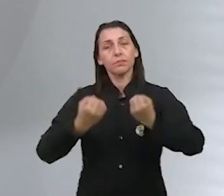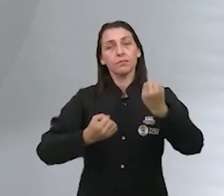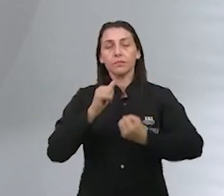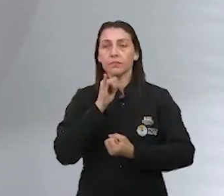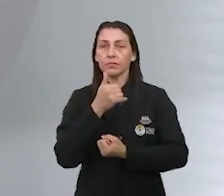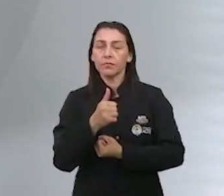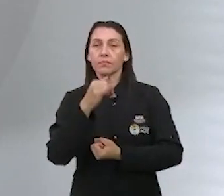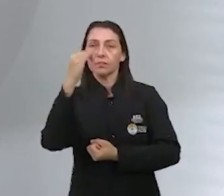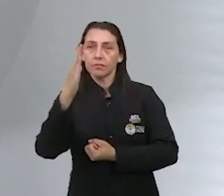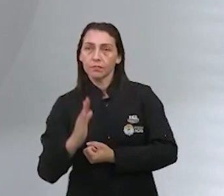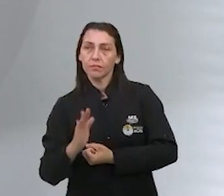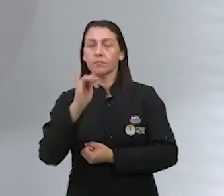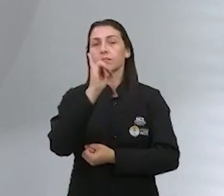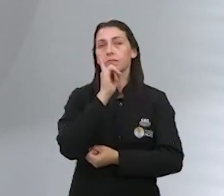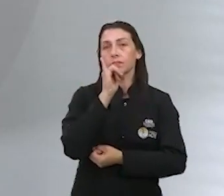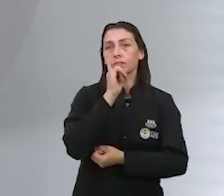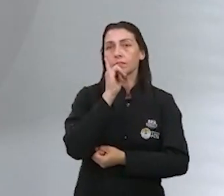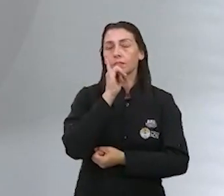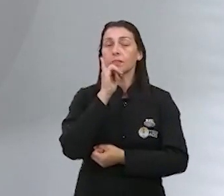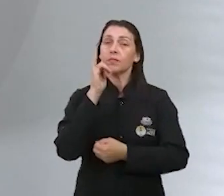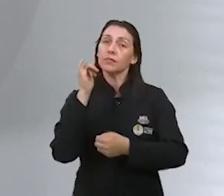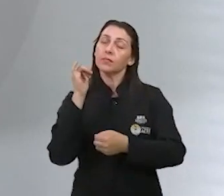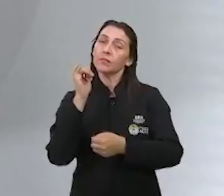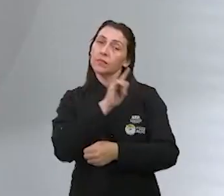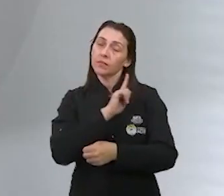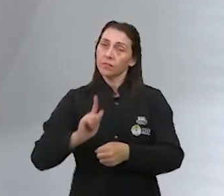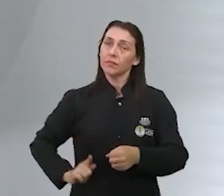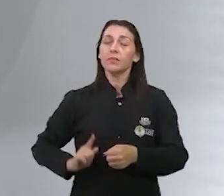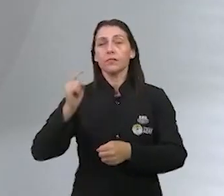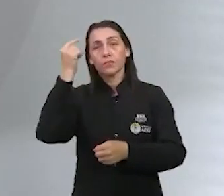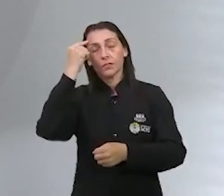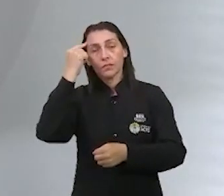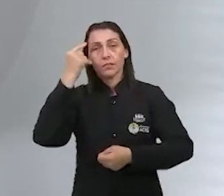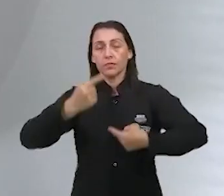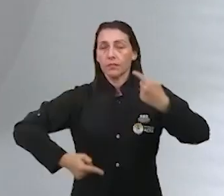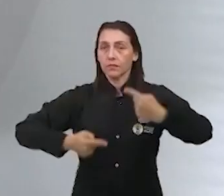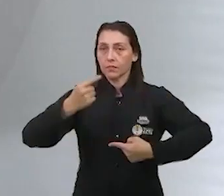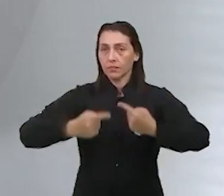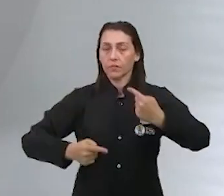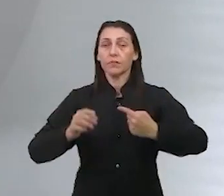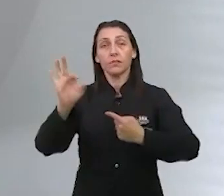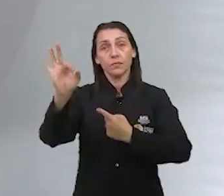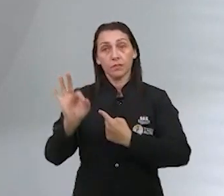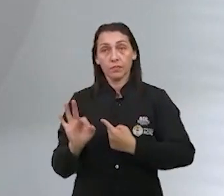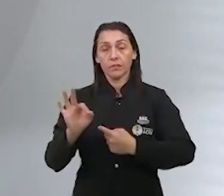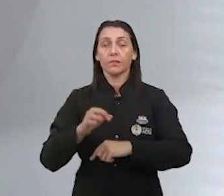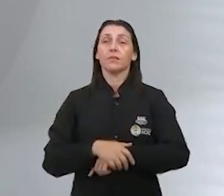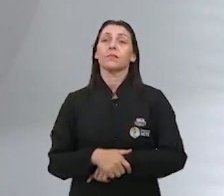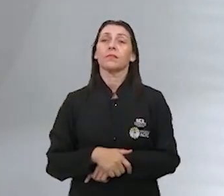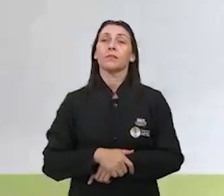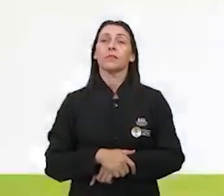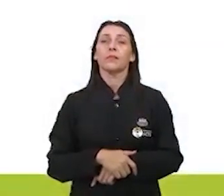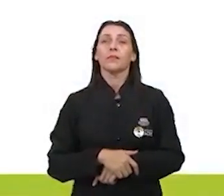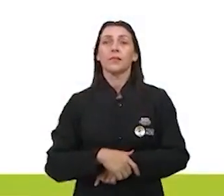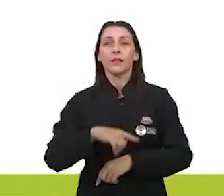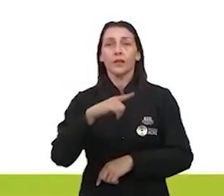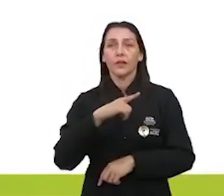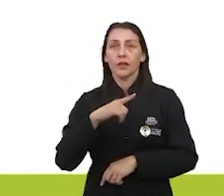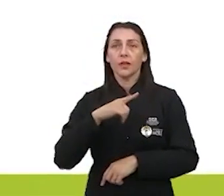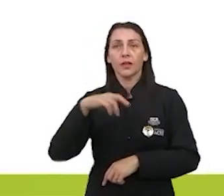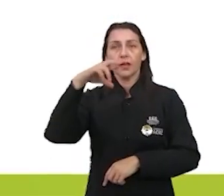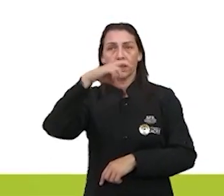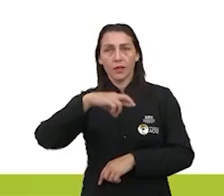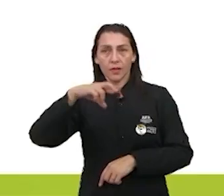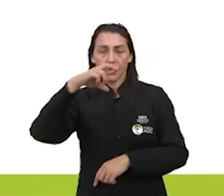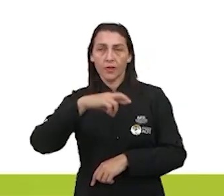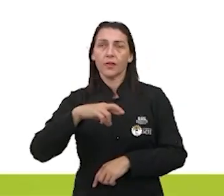no Brasil, por exemplo. Aí cabe ao governo repensar a política, tá, de taxação. E aí você tem aqui a fiscalização,